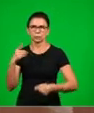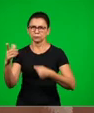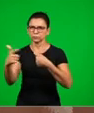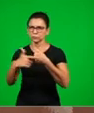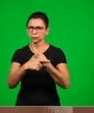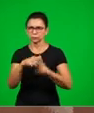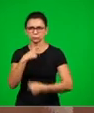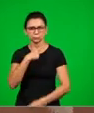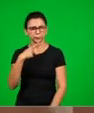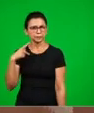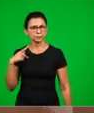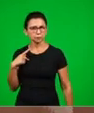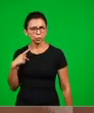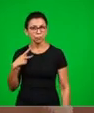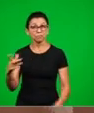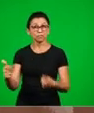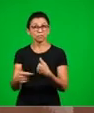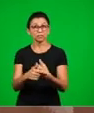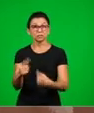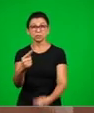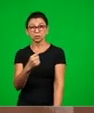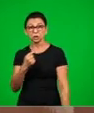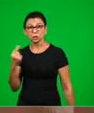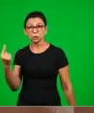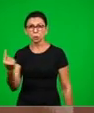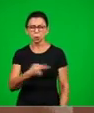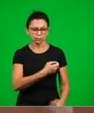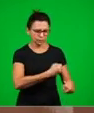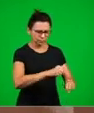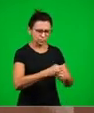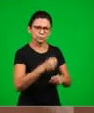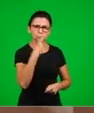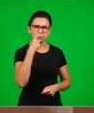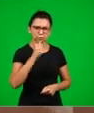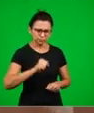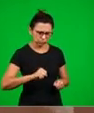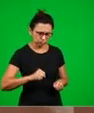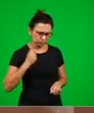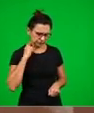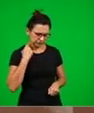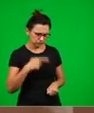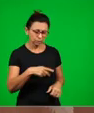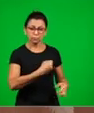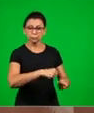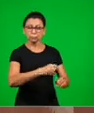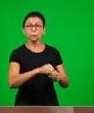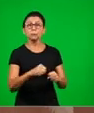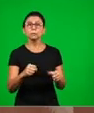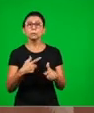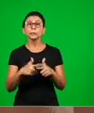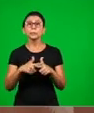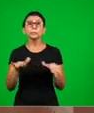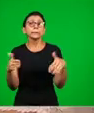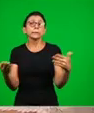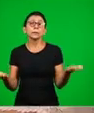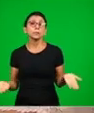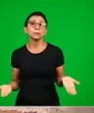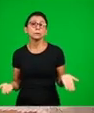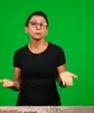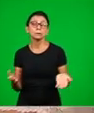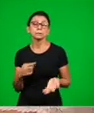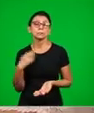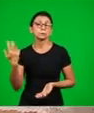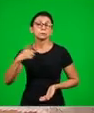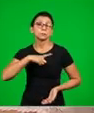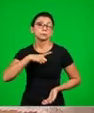pastor, é de todos. Passar uma vassoura no chão, qual o problema? Nós temos, gente, aqui,